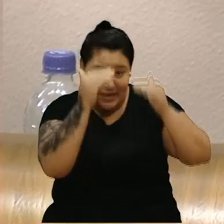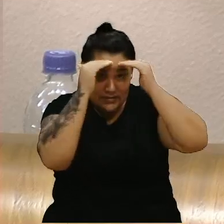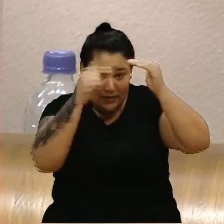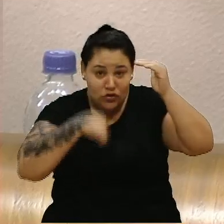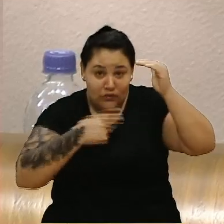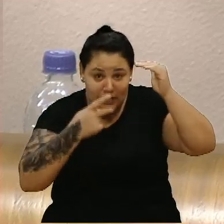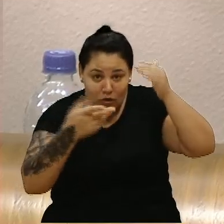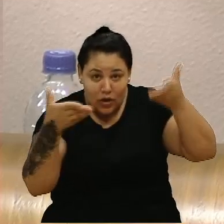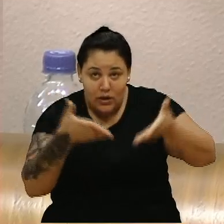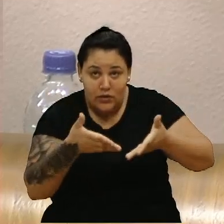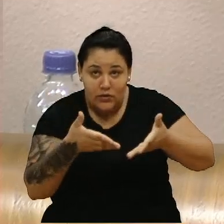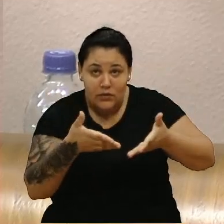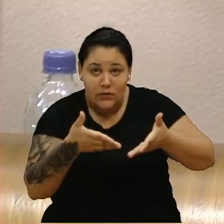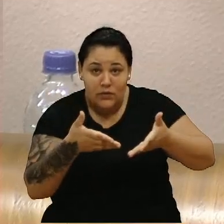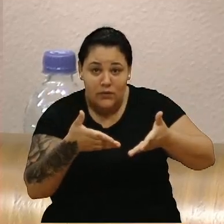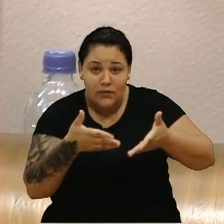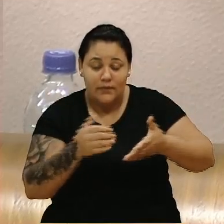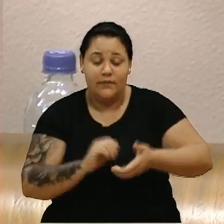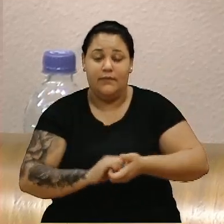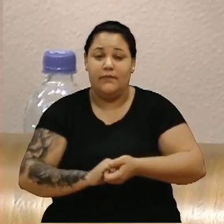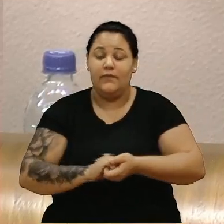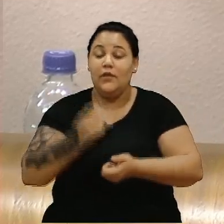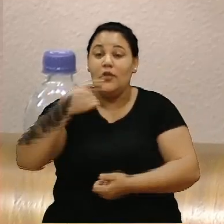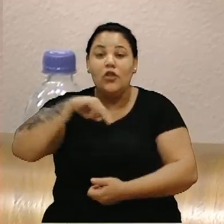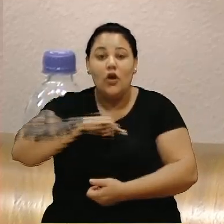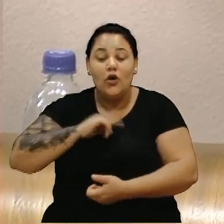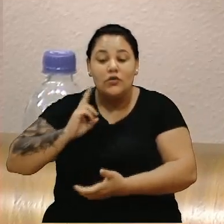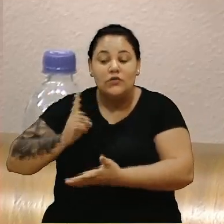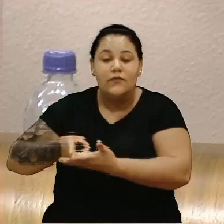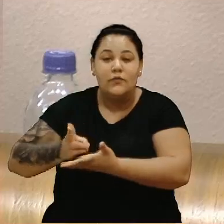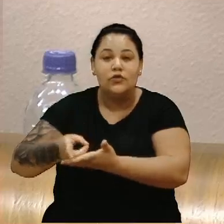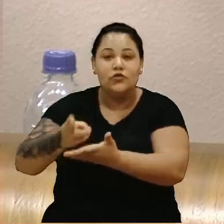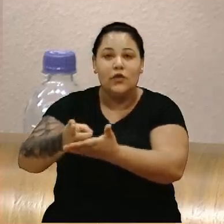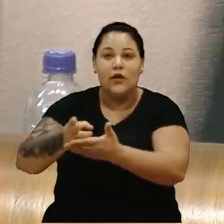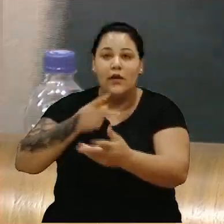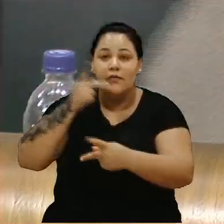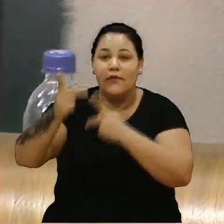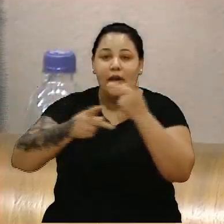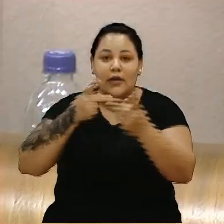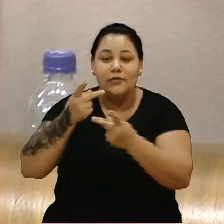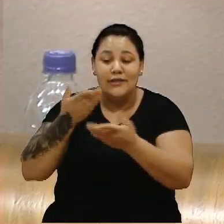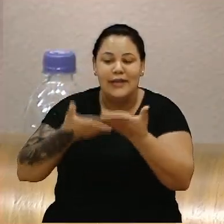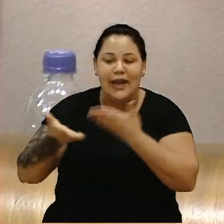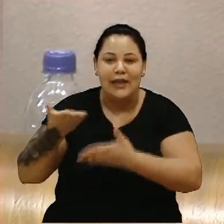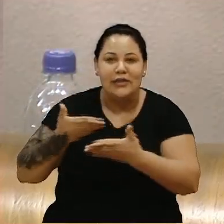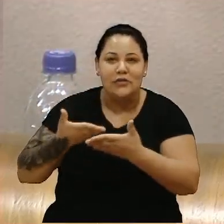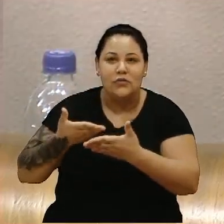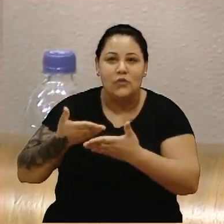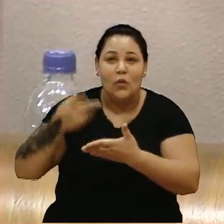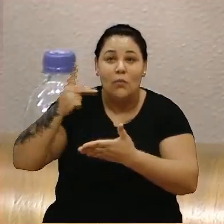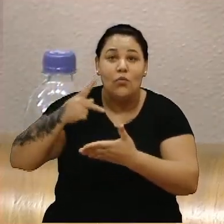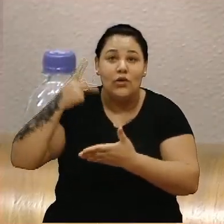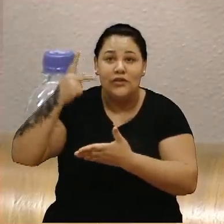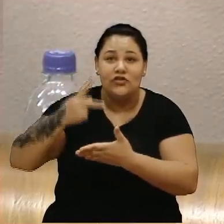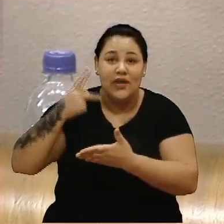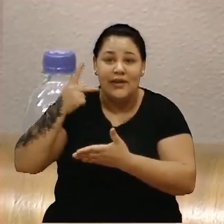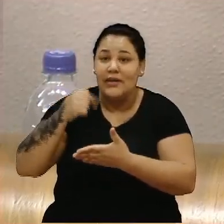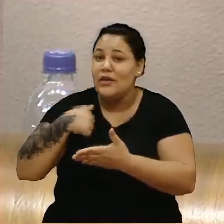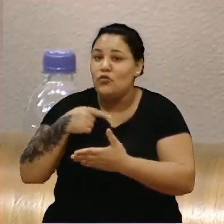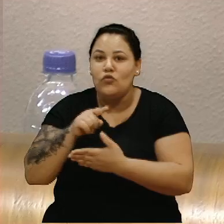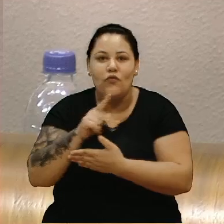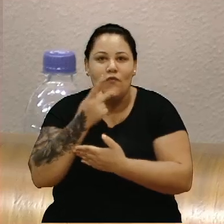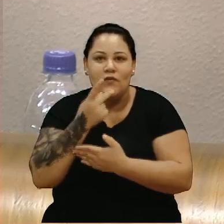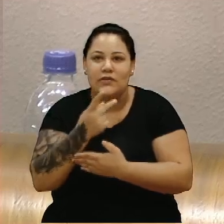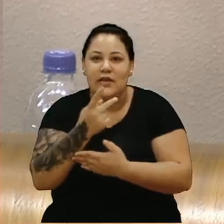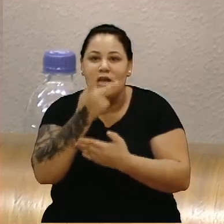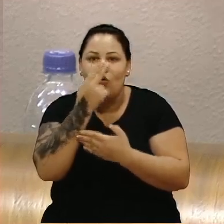agora, tá? Que nós continuaremos falando e tratando politicamente, e eu não vou ter a mesma